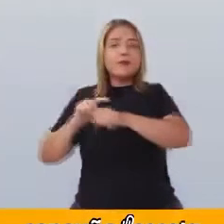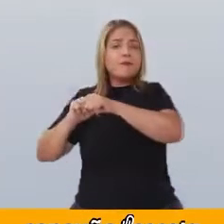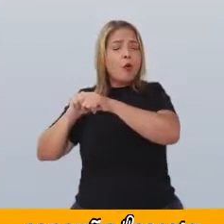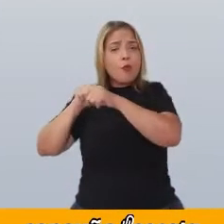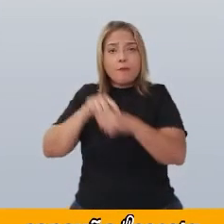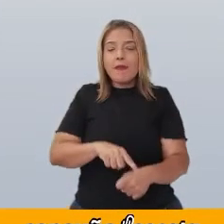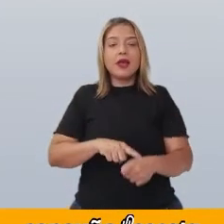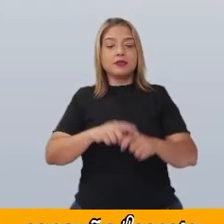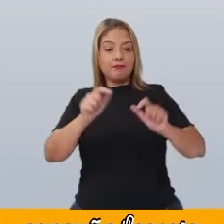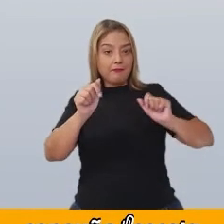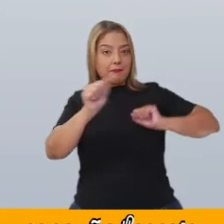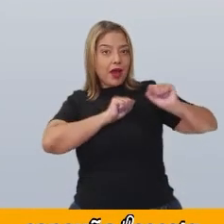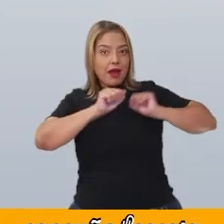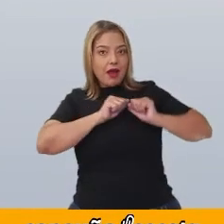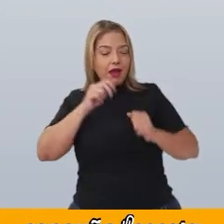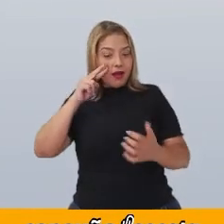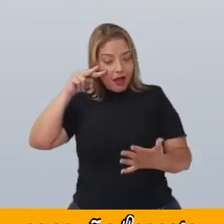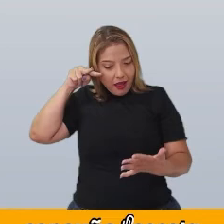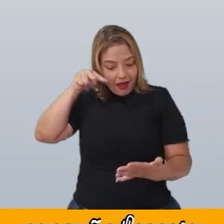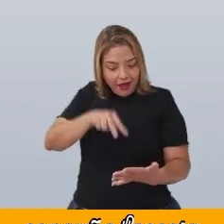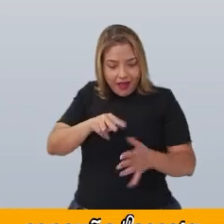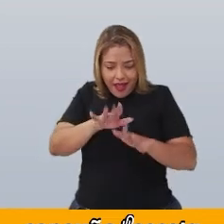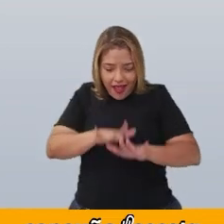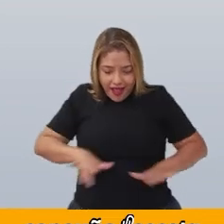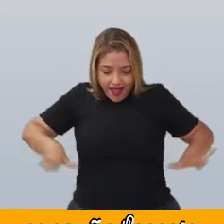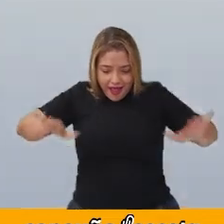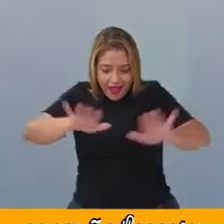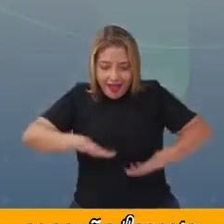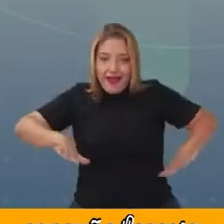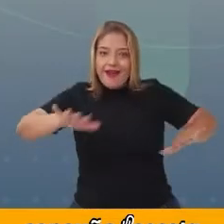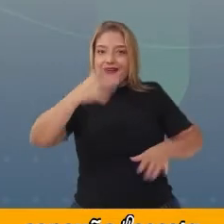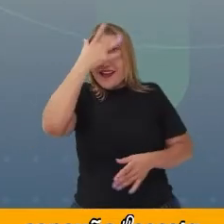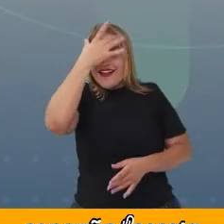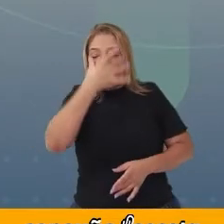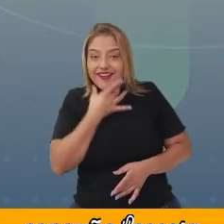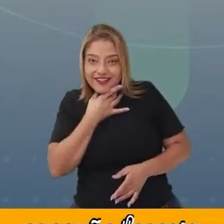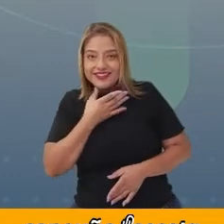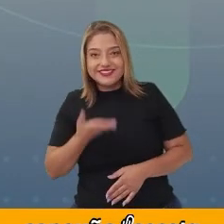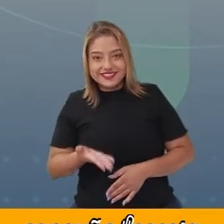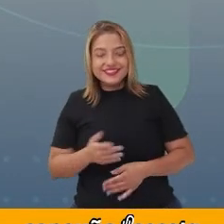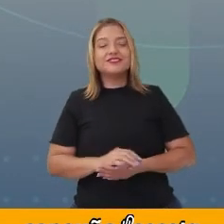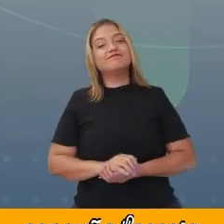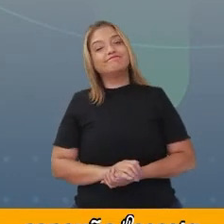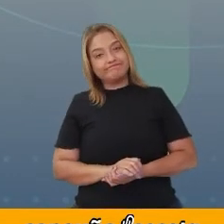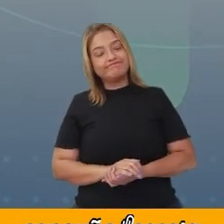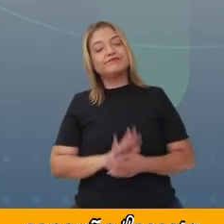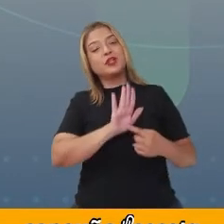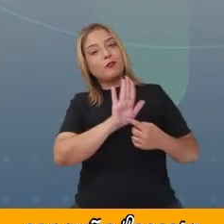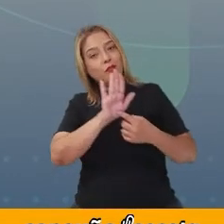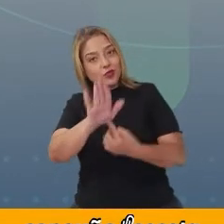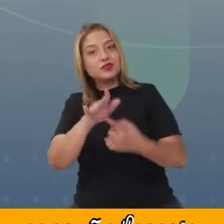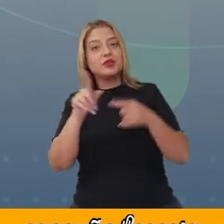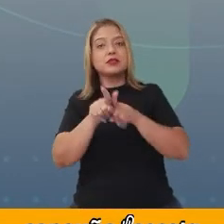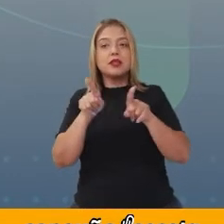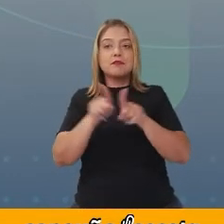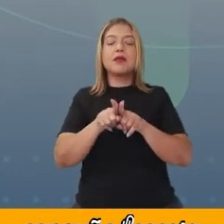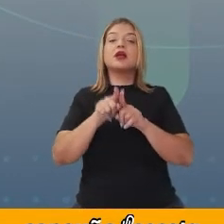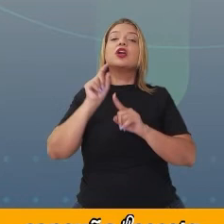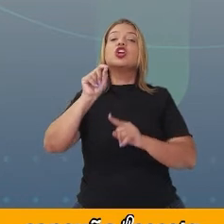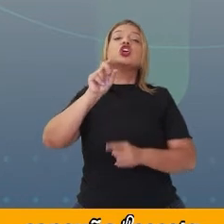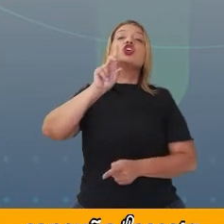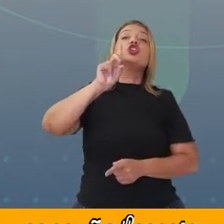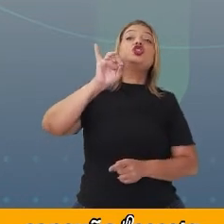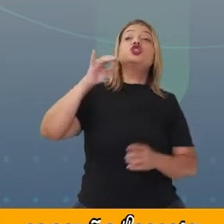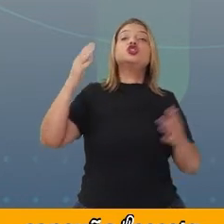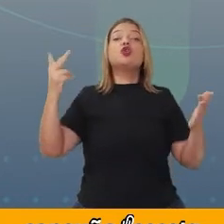pela imagem. Então, a questão do tempo aí também demarcando o exato momento que determinada